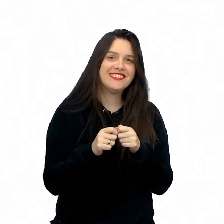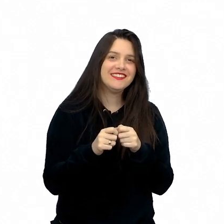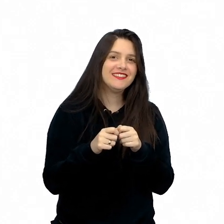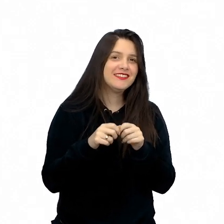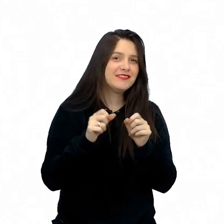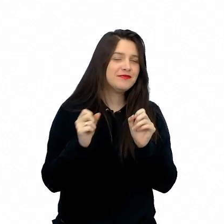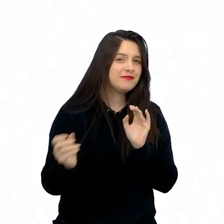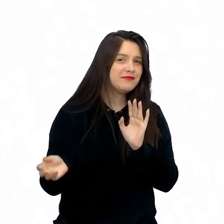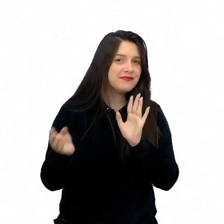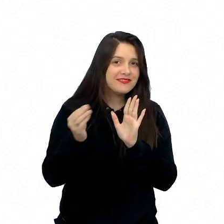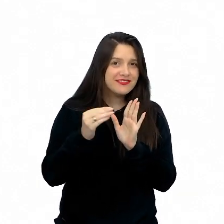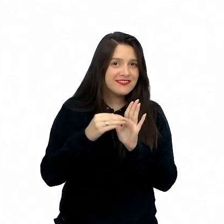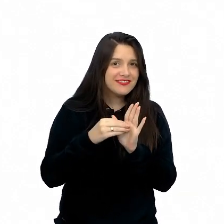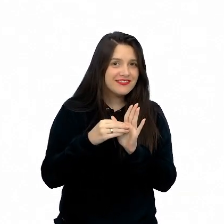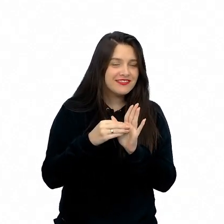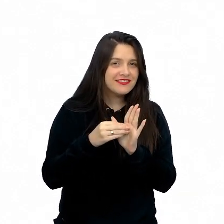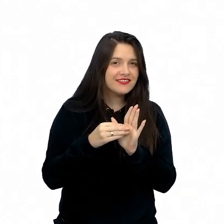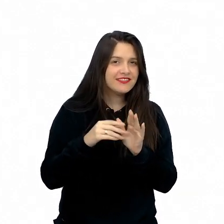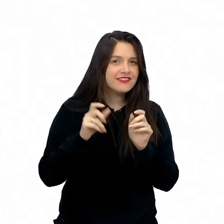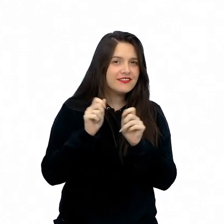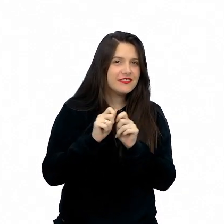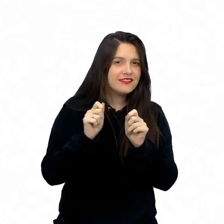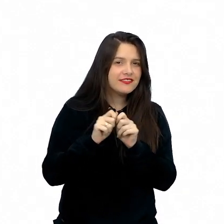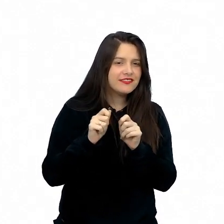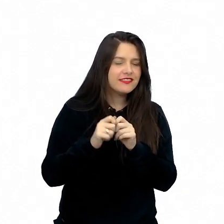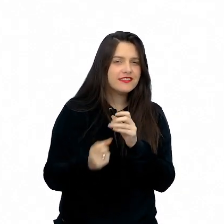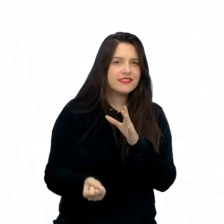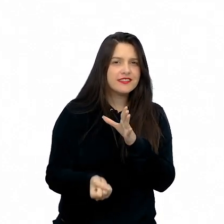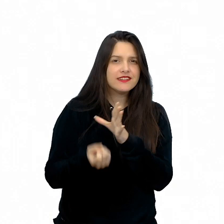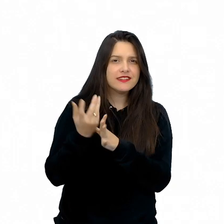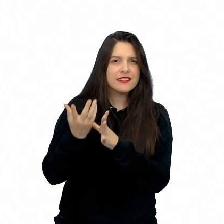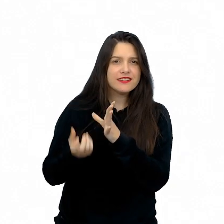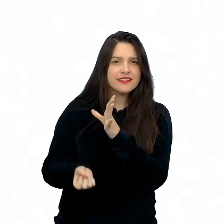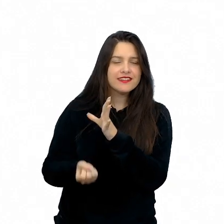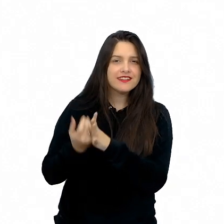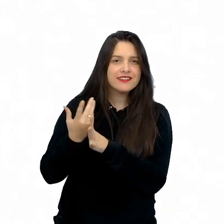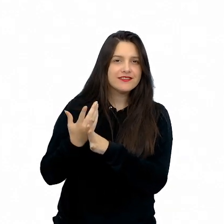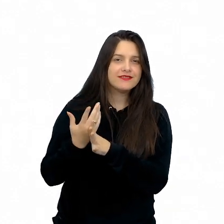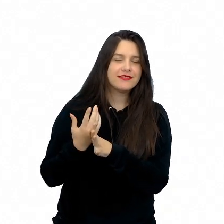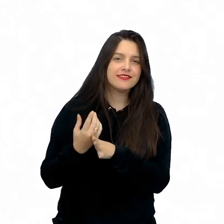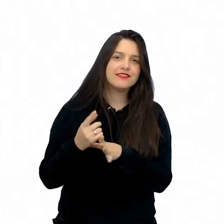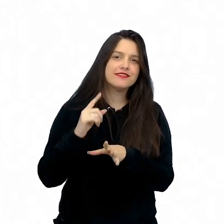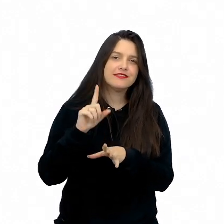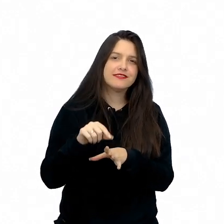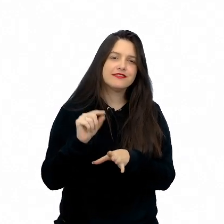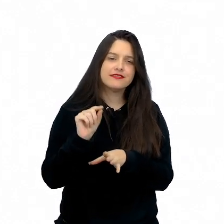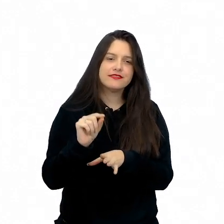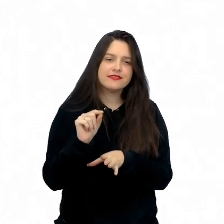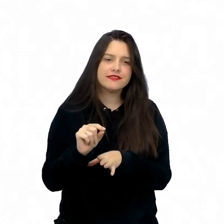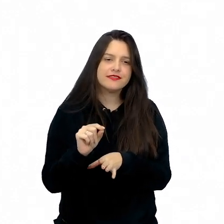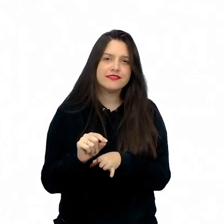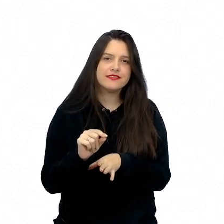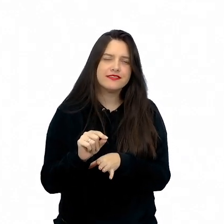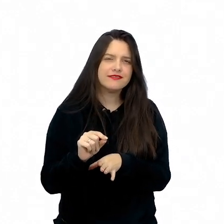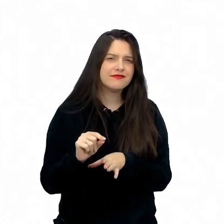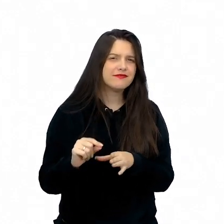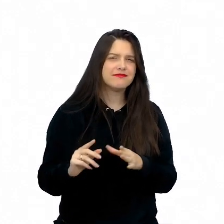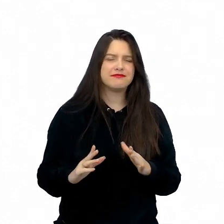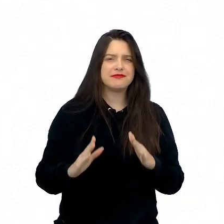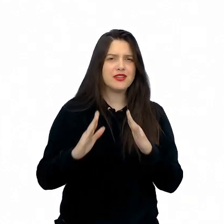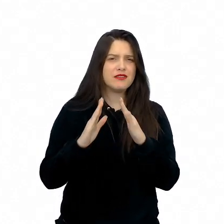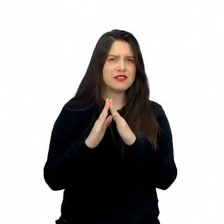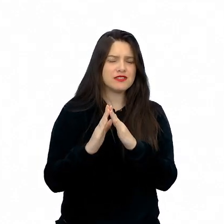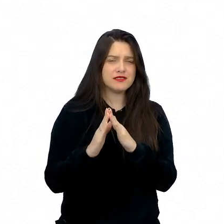o estudante precisa saber quem é a base quadrada, o que é esse VC, ele é a